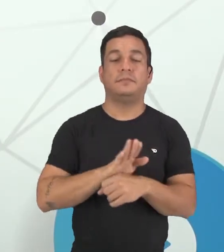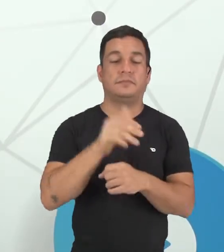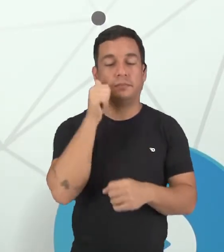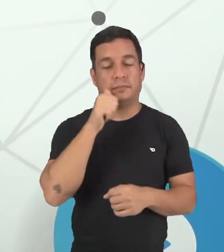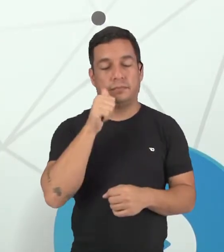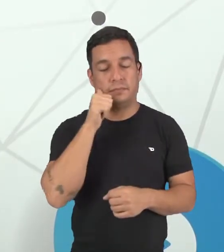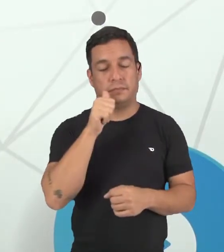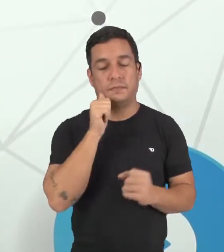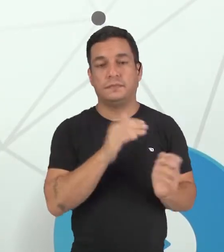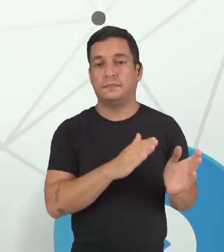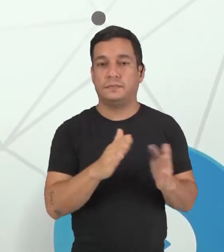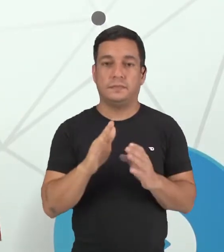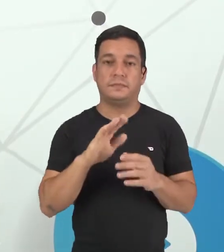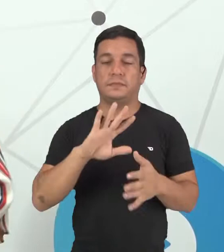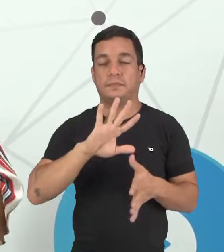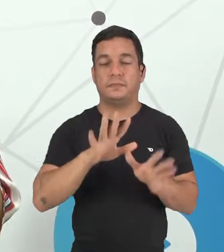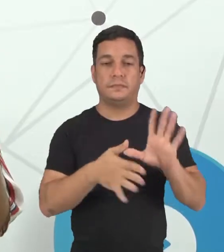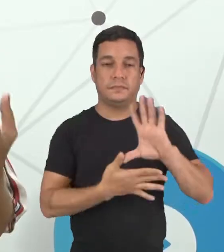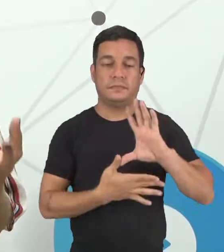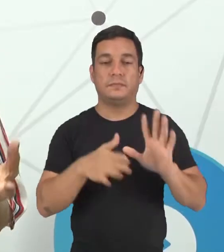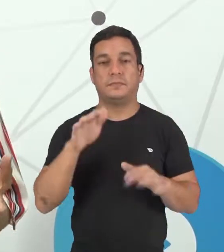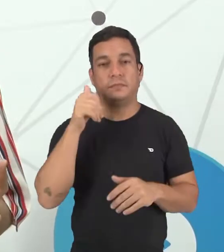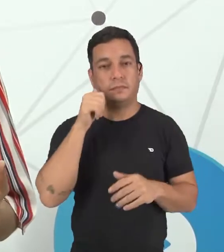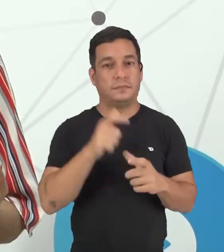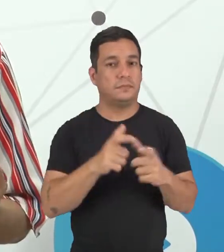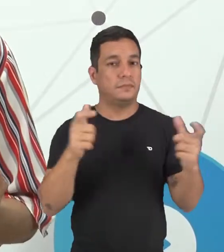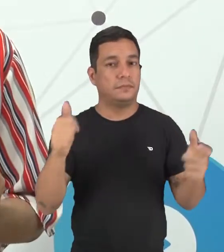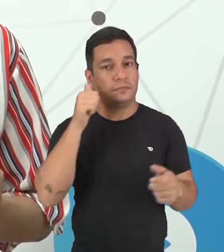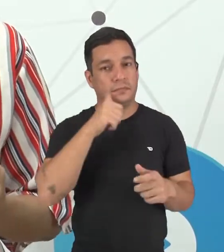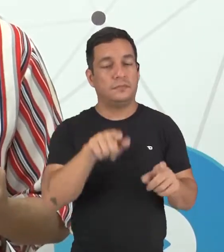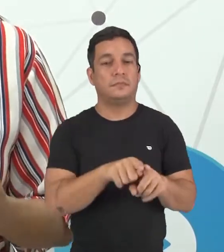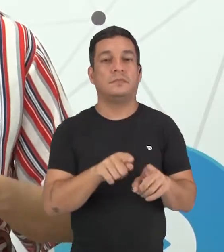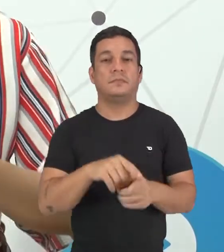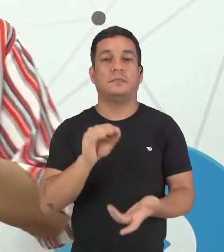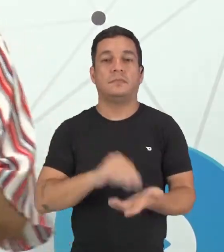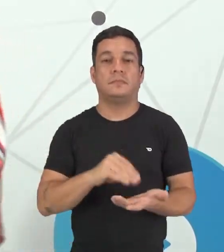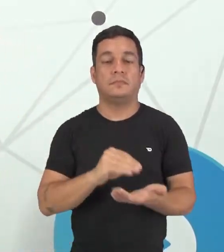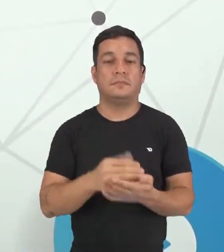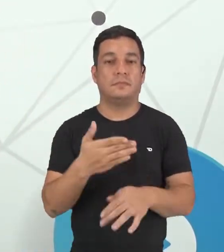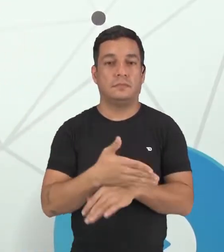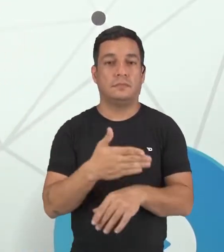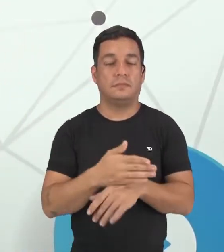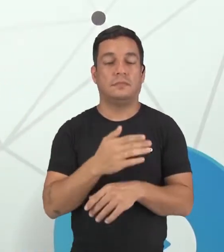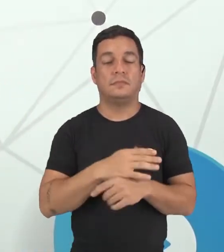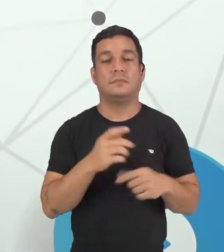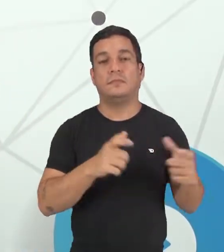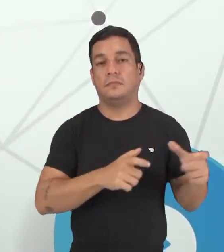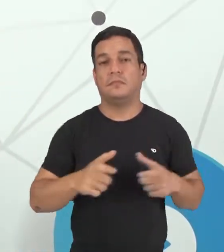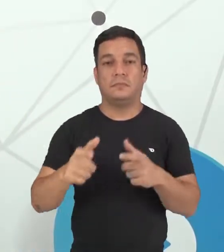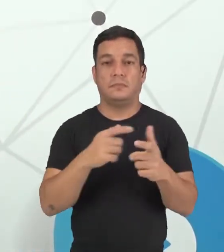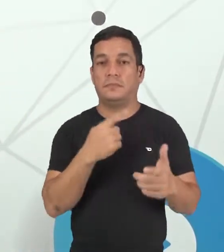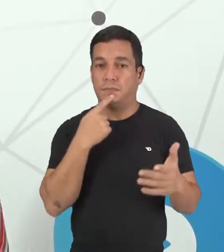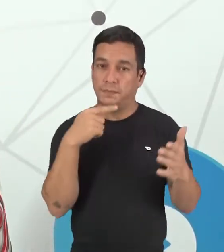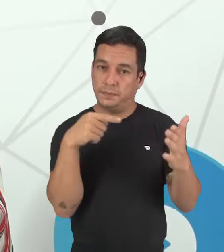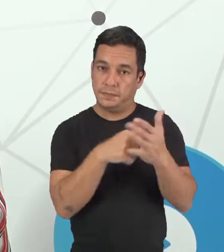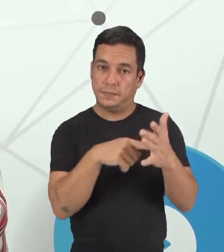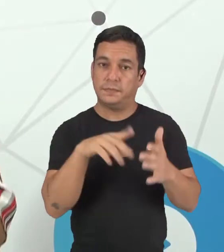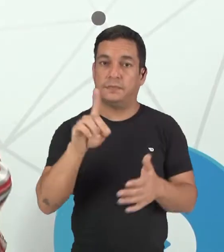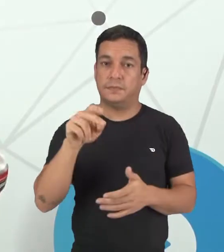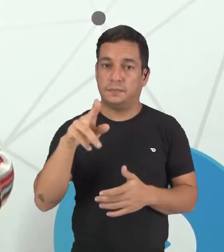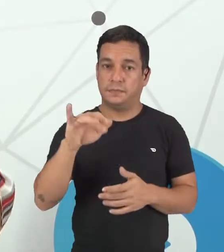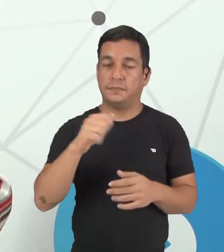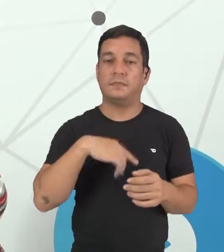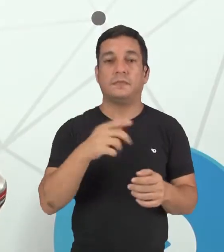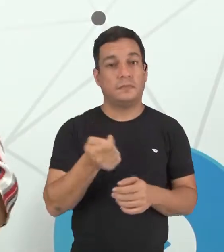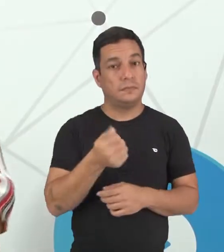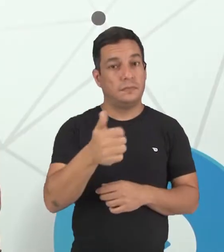mulher durante o período de pandemia. Muitas mulheres não têm acesso, por exemplo, aos canais de denúncia, que aqui eu vou te passar uma dica, que é